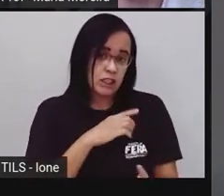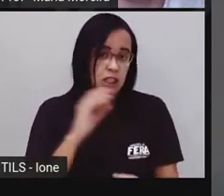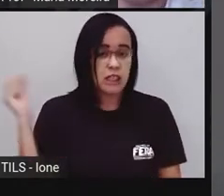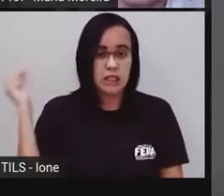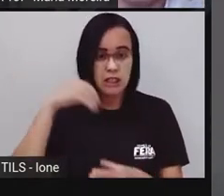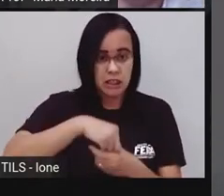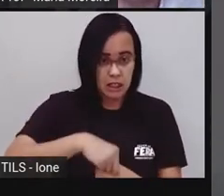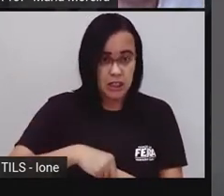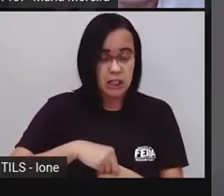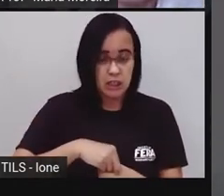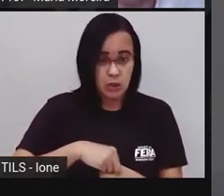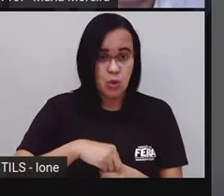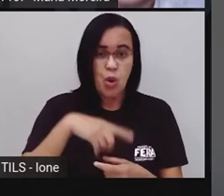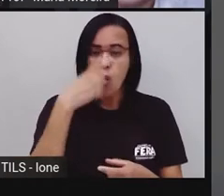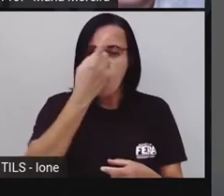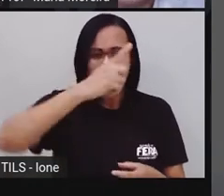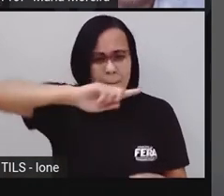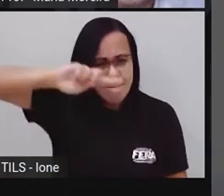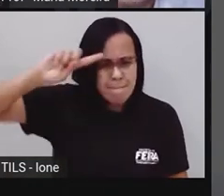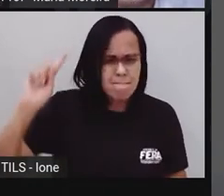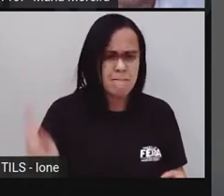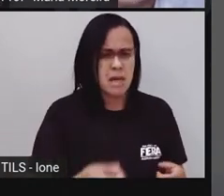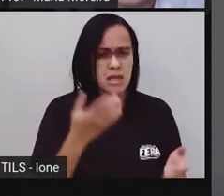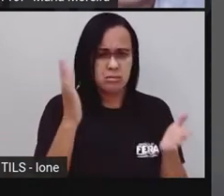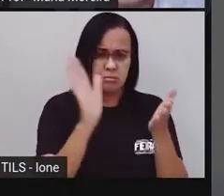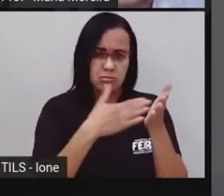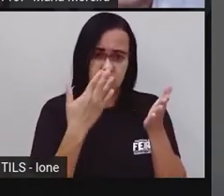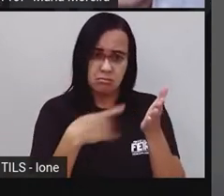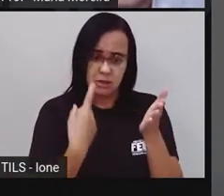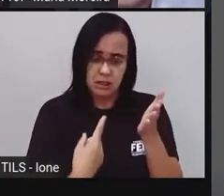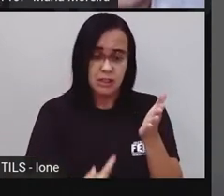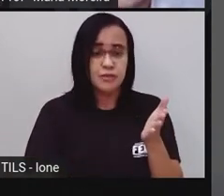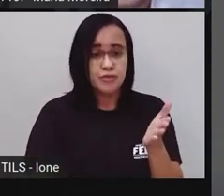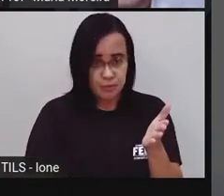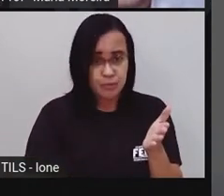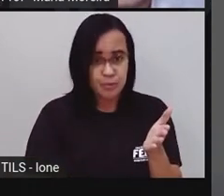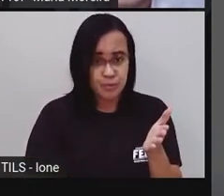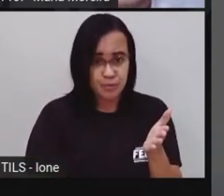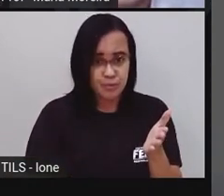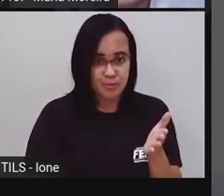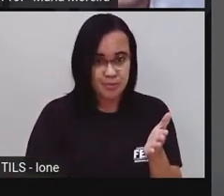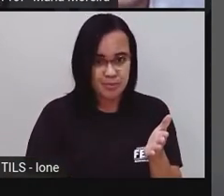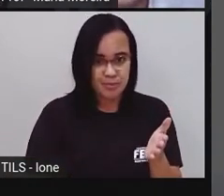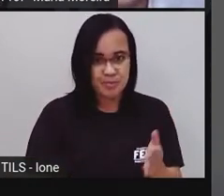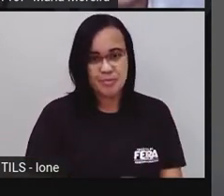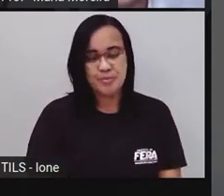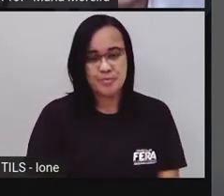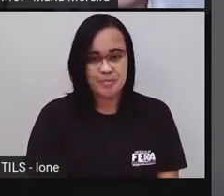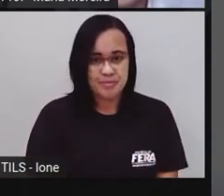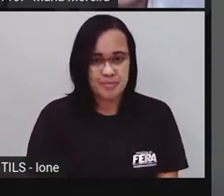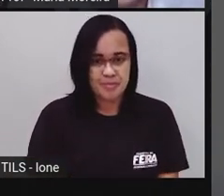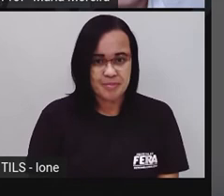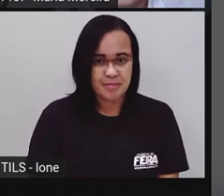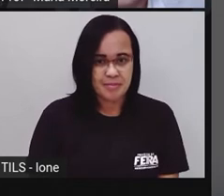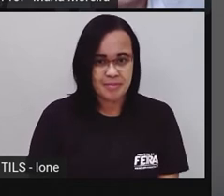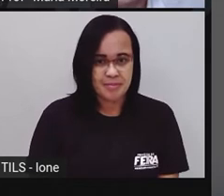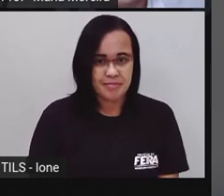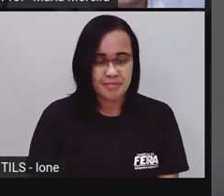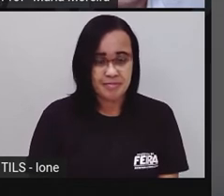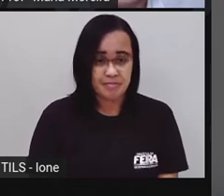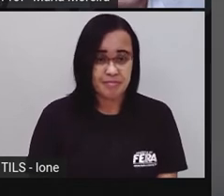de milhar Isso quer dizer né que na biblioteca tem quantos livros didáticos ó vamos lá